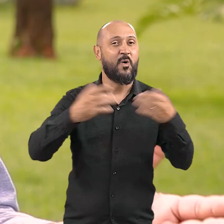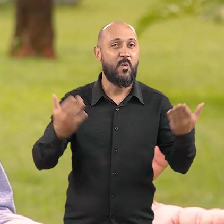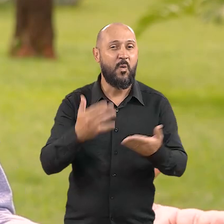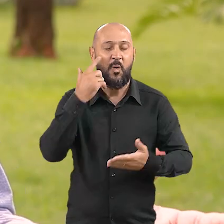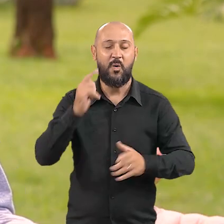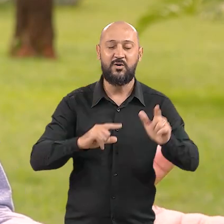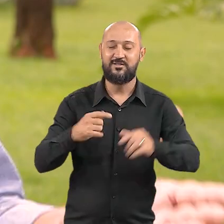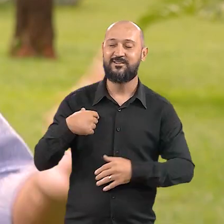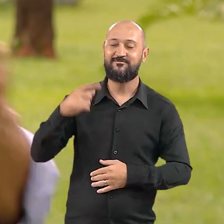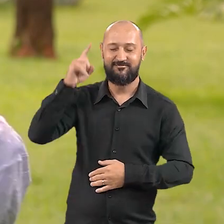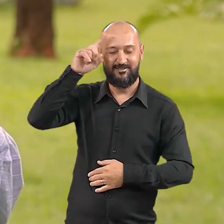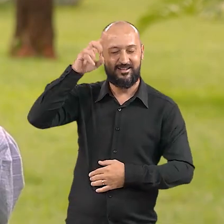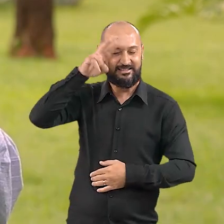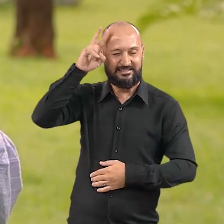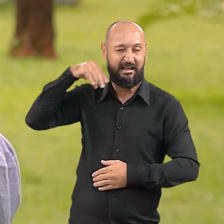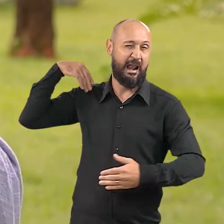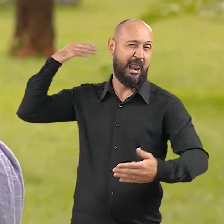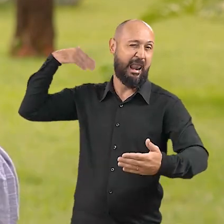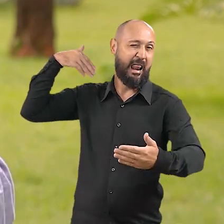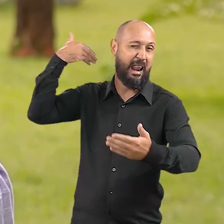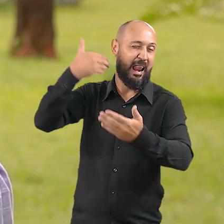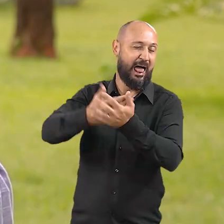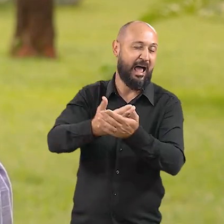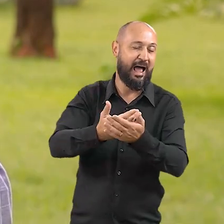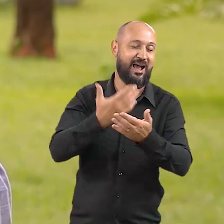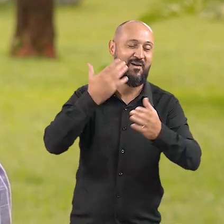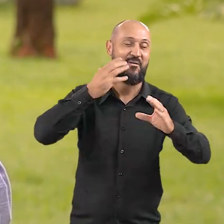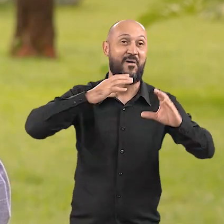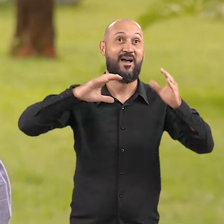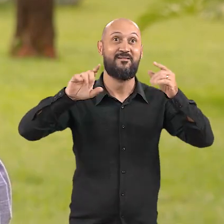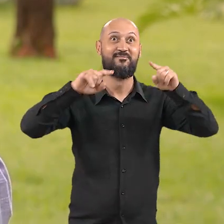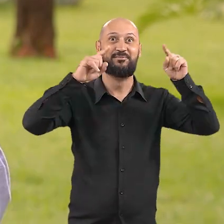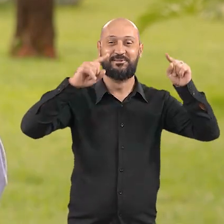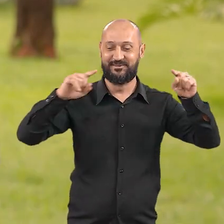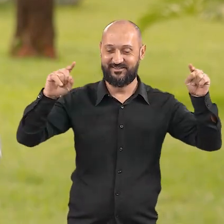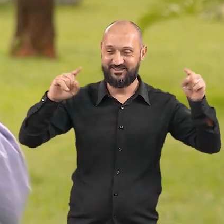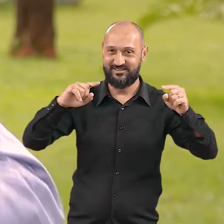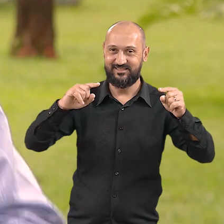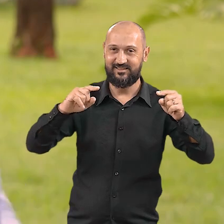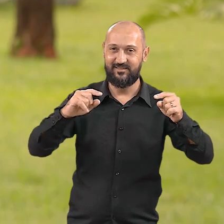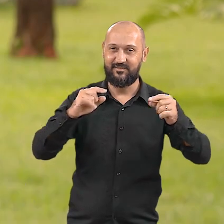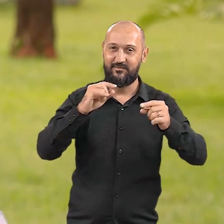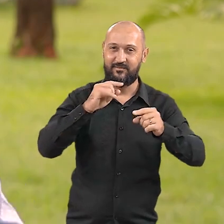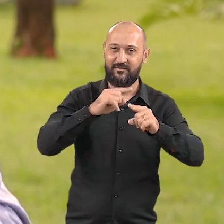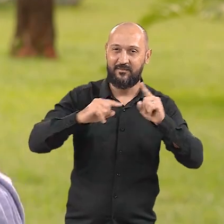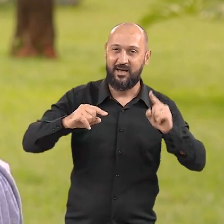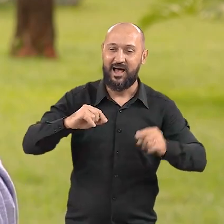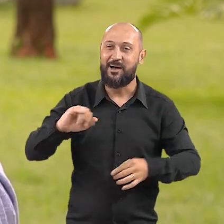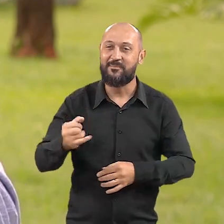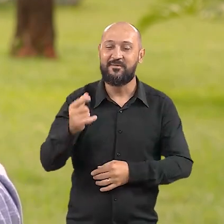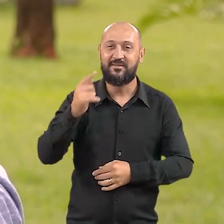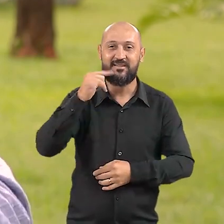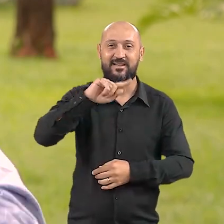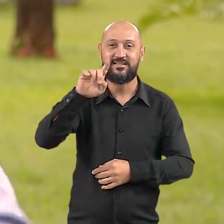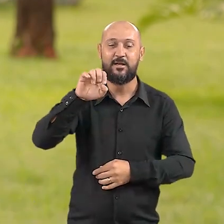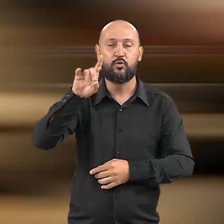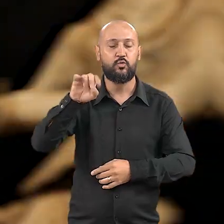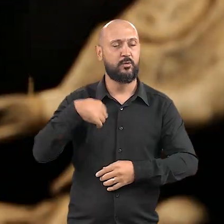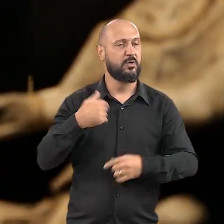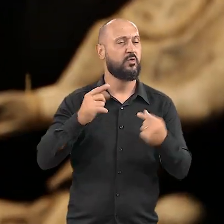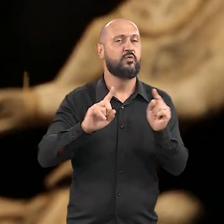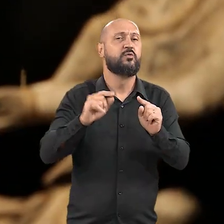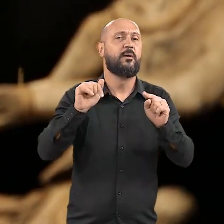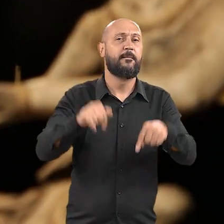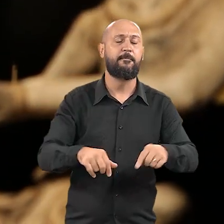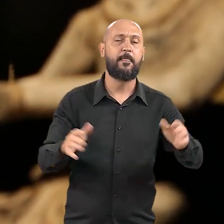De volta com a nossa viagem no tempo por meio da música, isso mesmo. Mais um pouquinho de Zé Du para você. Eu